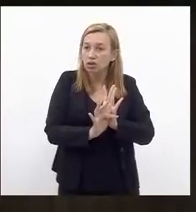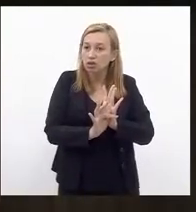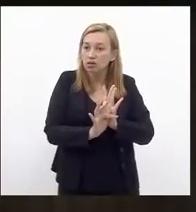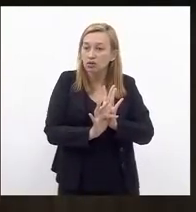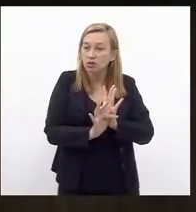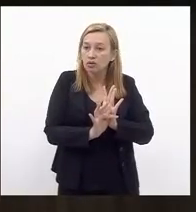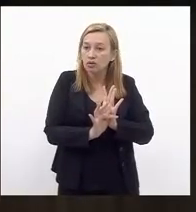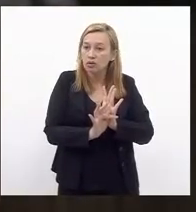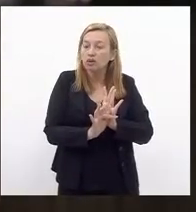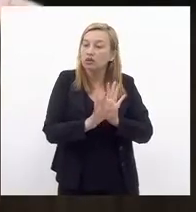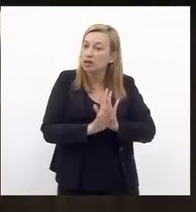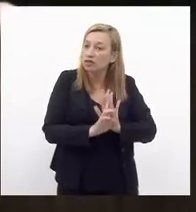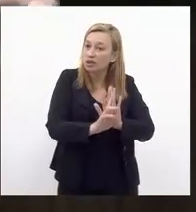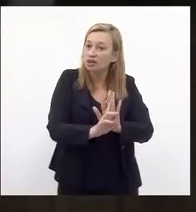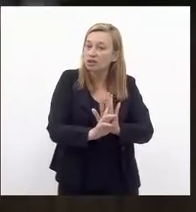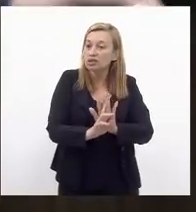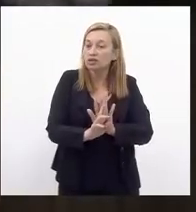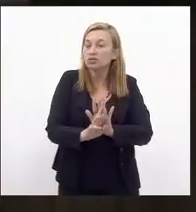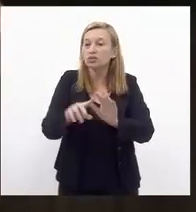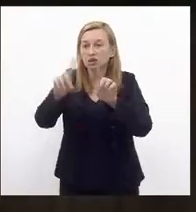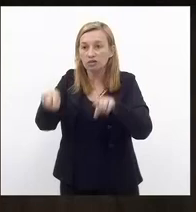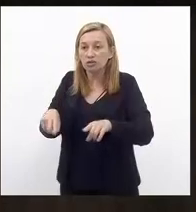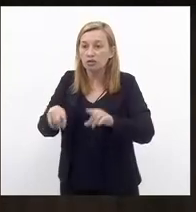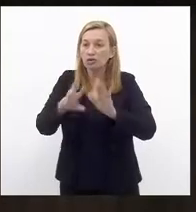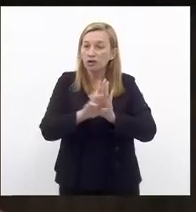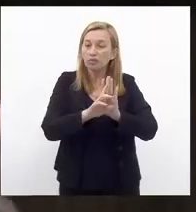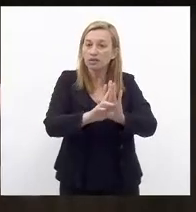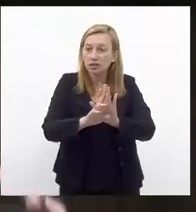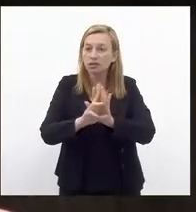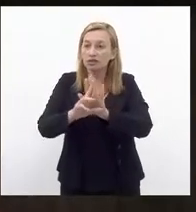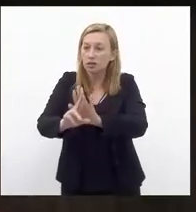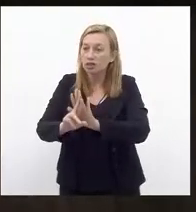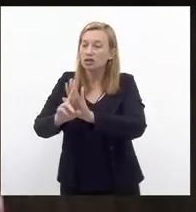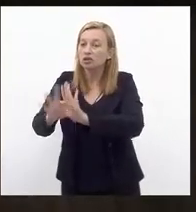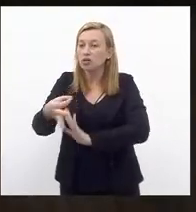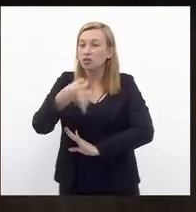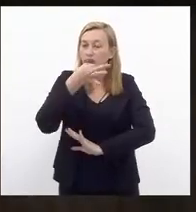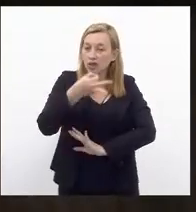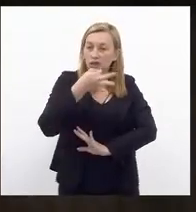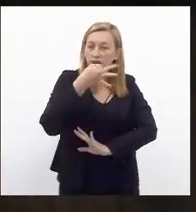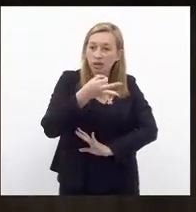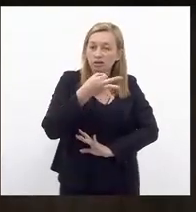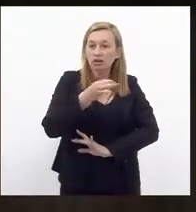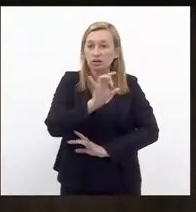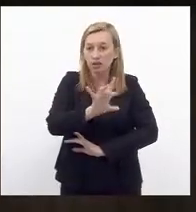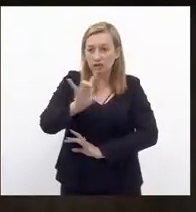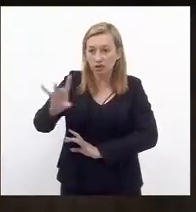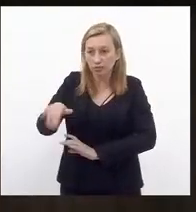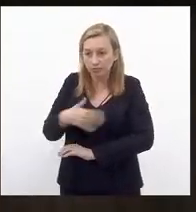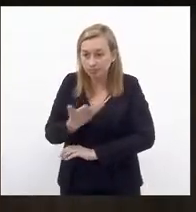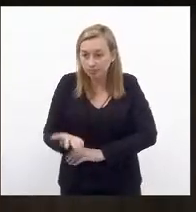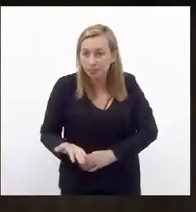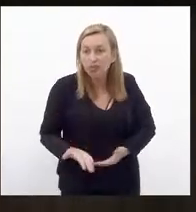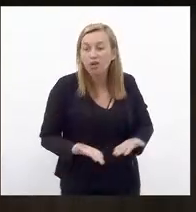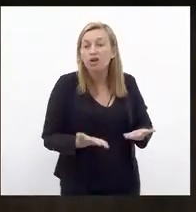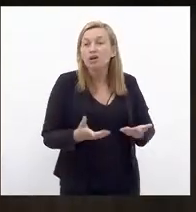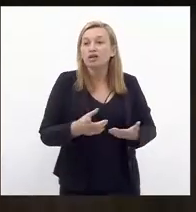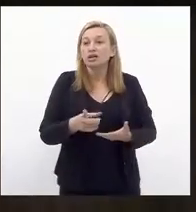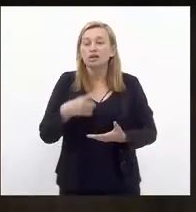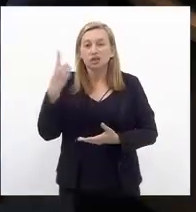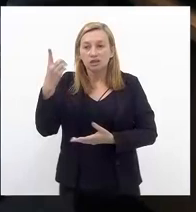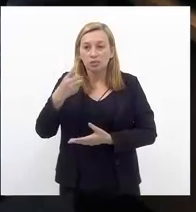que as representações dos Servidores fossem apresentando as suas peculiaridades as suas especificidade talvez